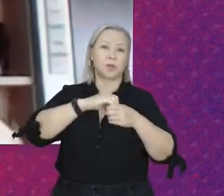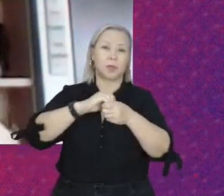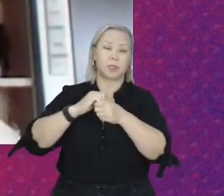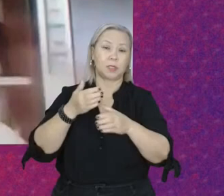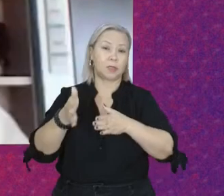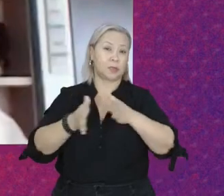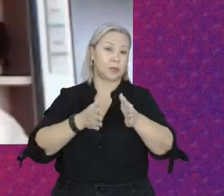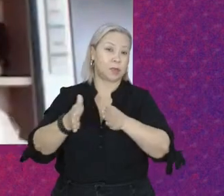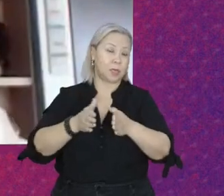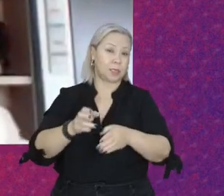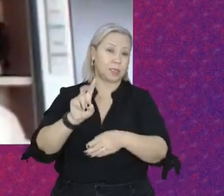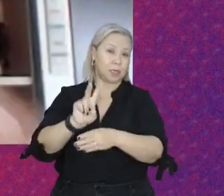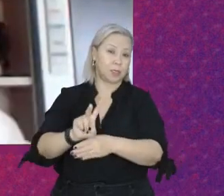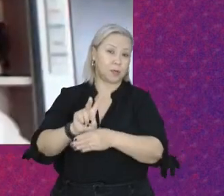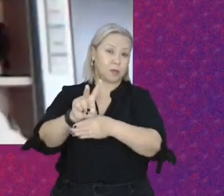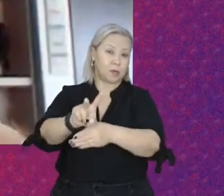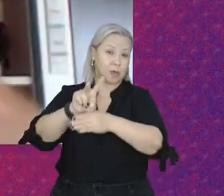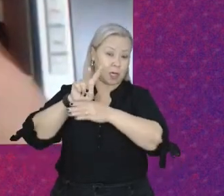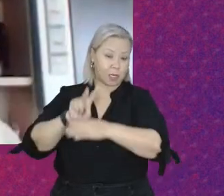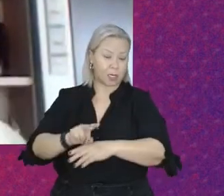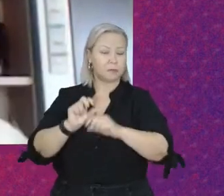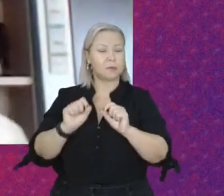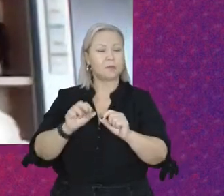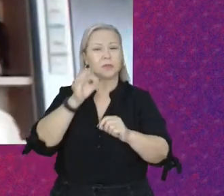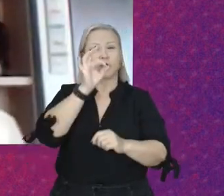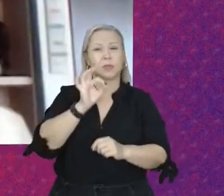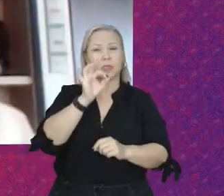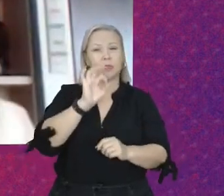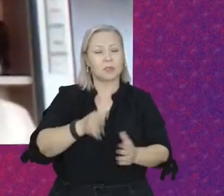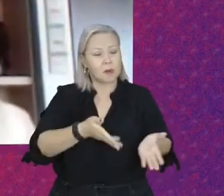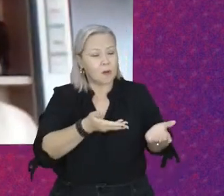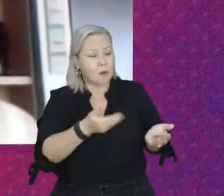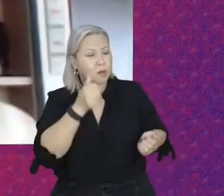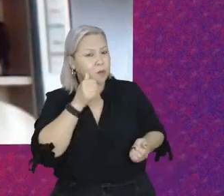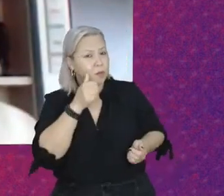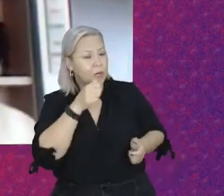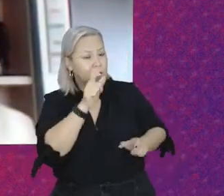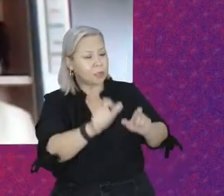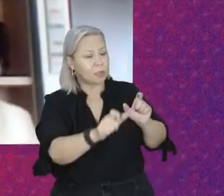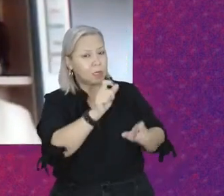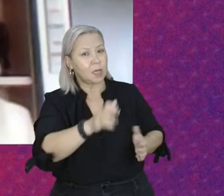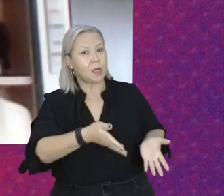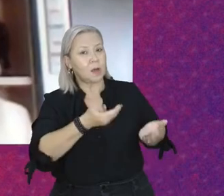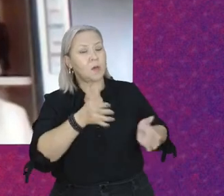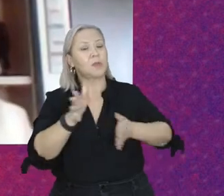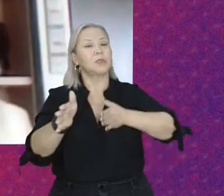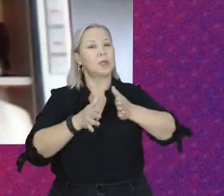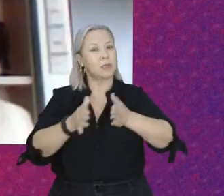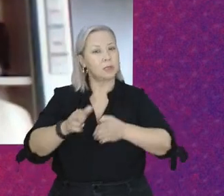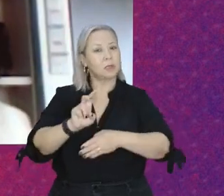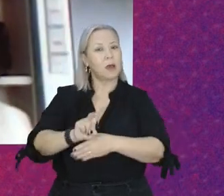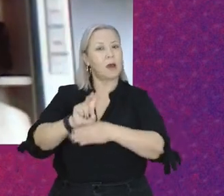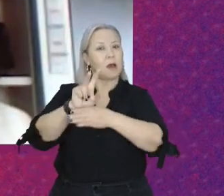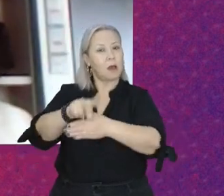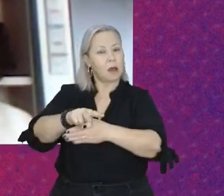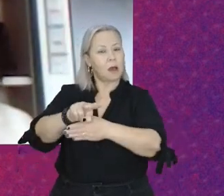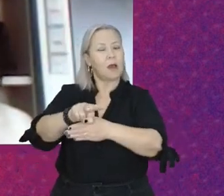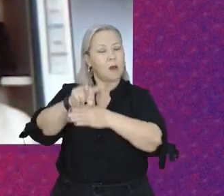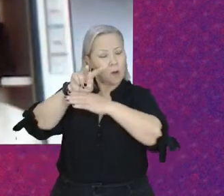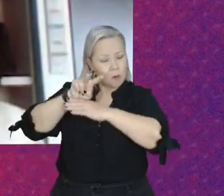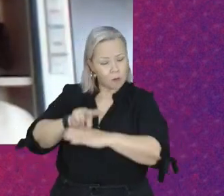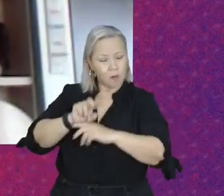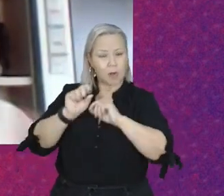nós tenhamos um percentual mínimo de mulheres e jovens também, né, que possam acessar esse crédito. Outro tema também